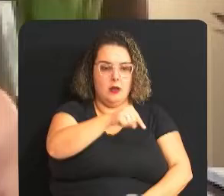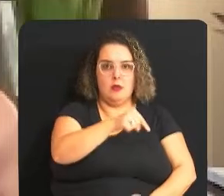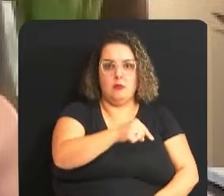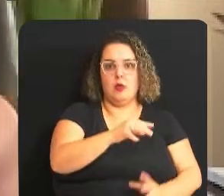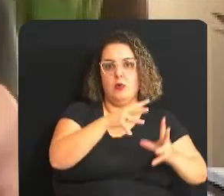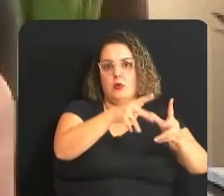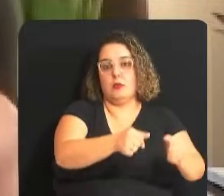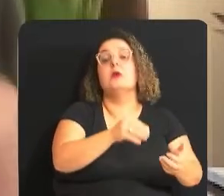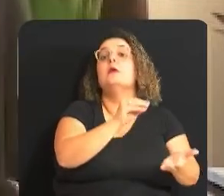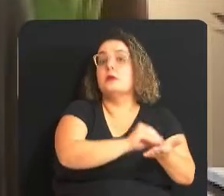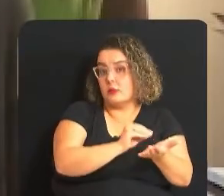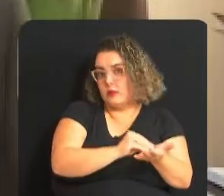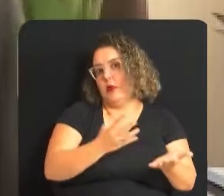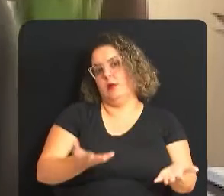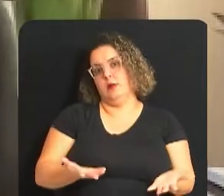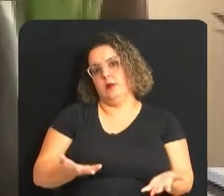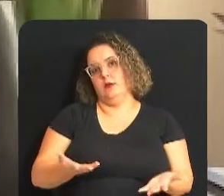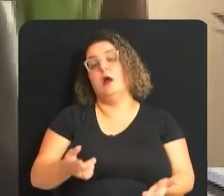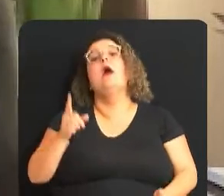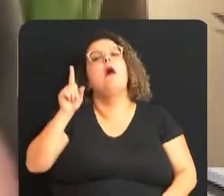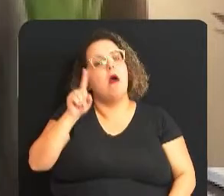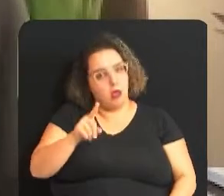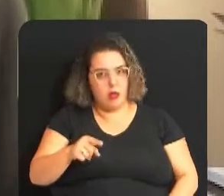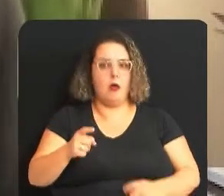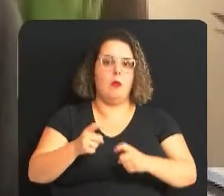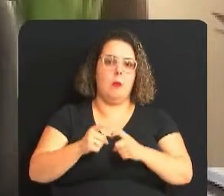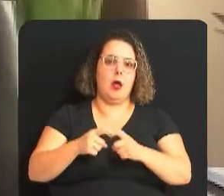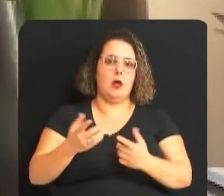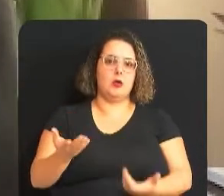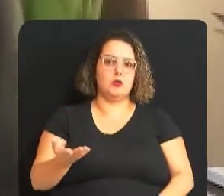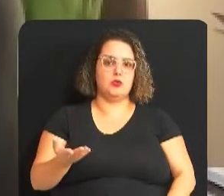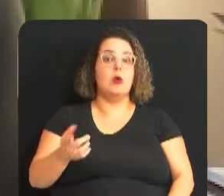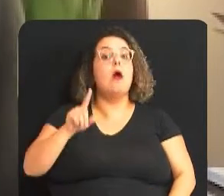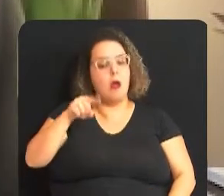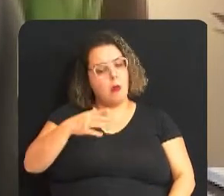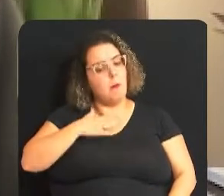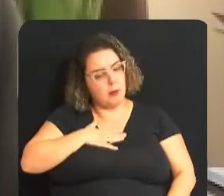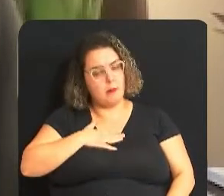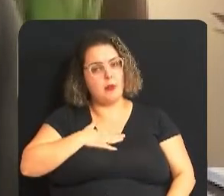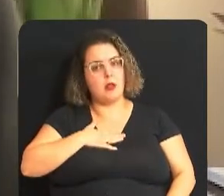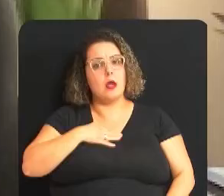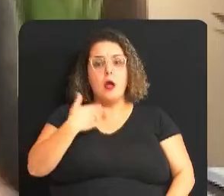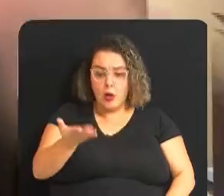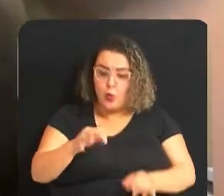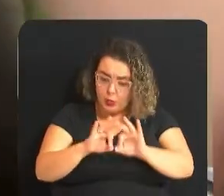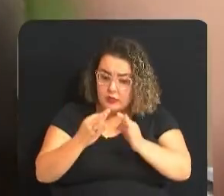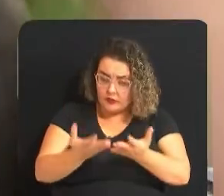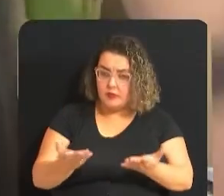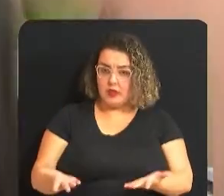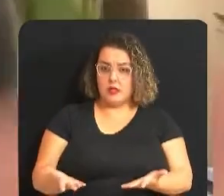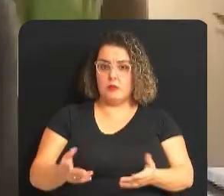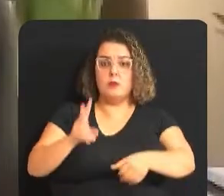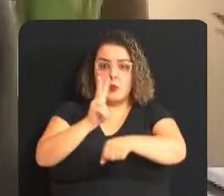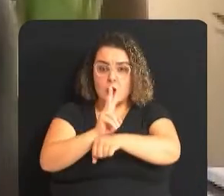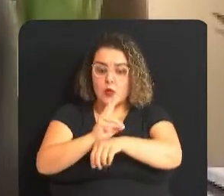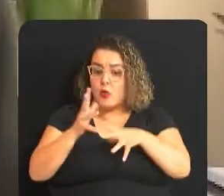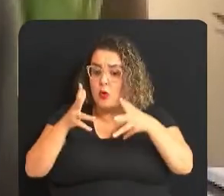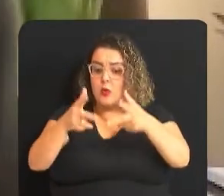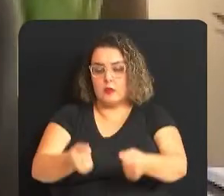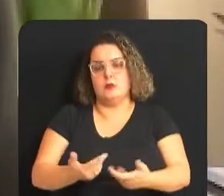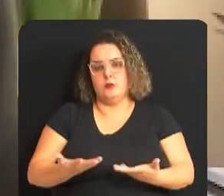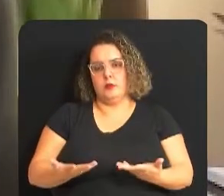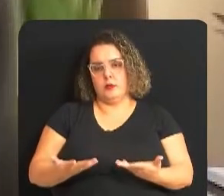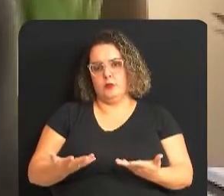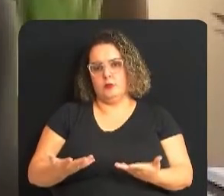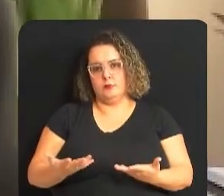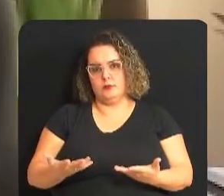fazendo falta. Esse é o médico para você, esse é o médico para mim, esse é o médico para a tua família, porque ele cuida de você de ponta a ponta.